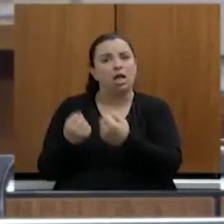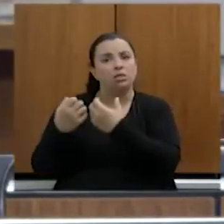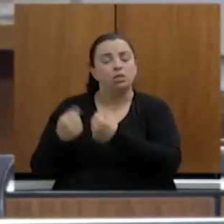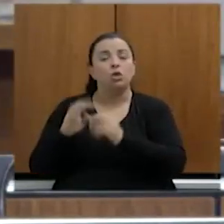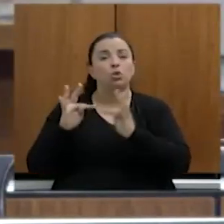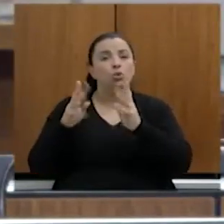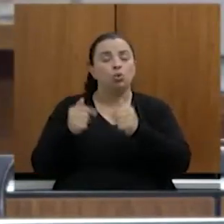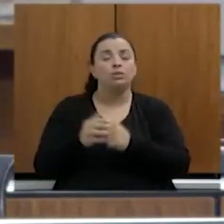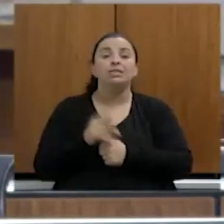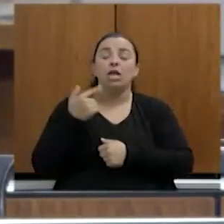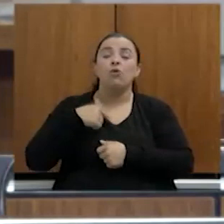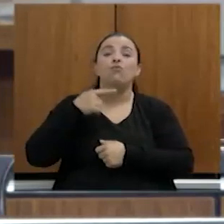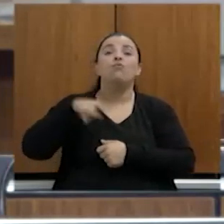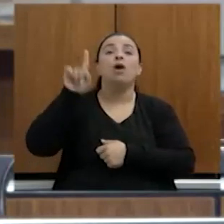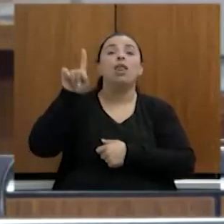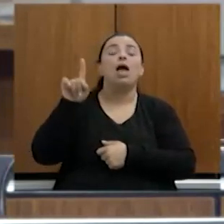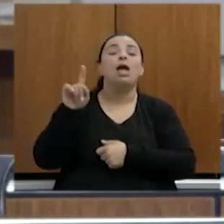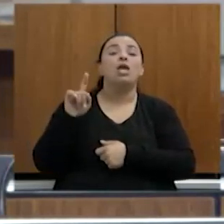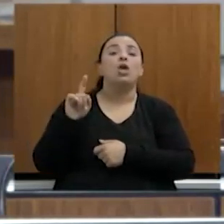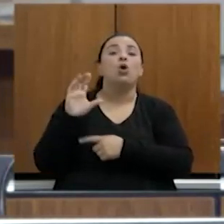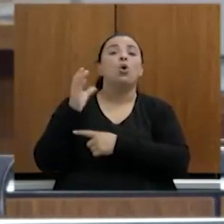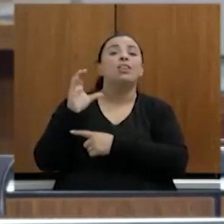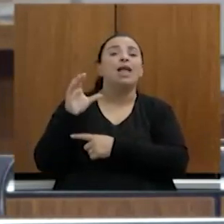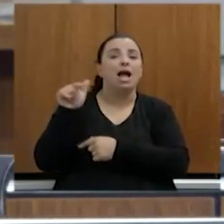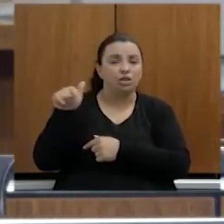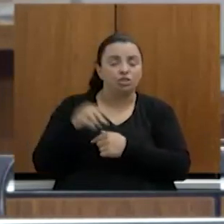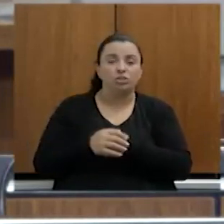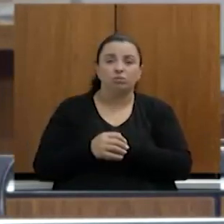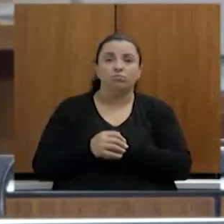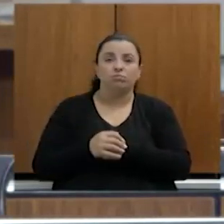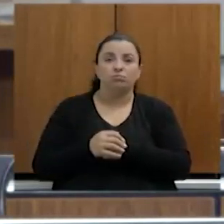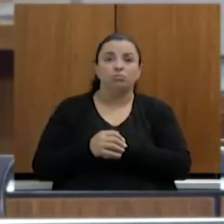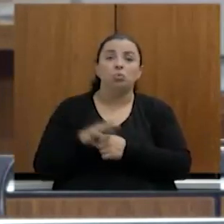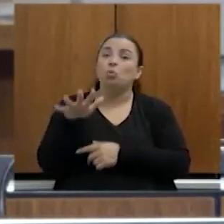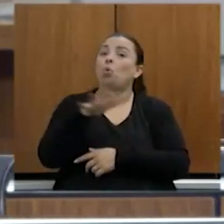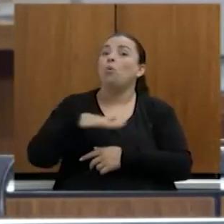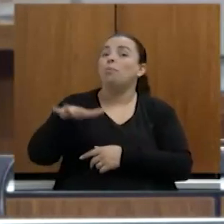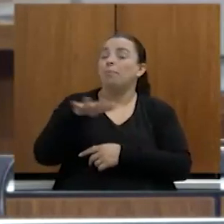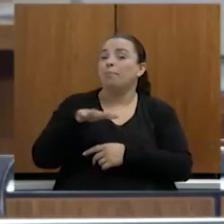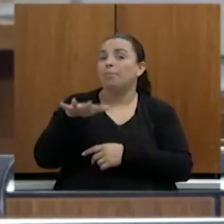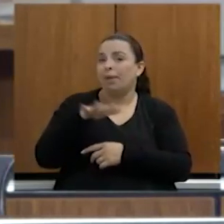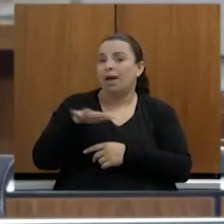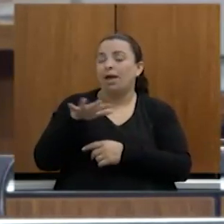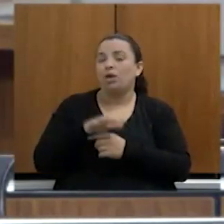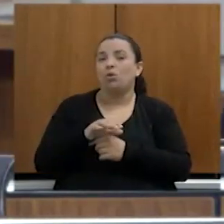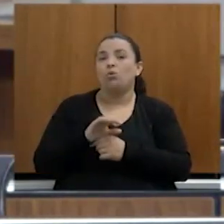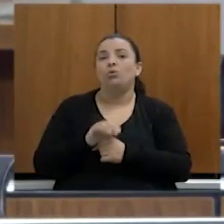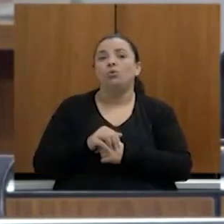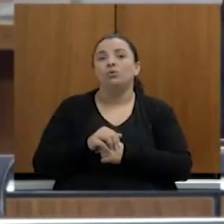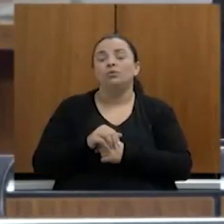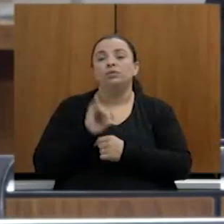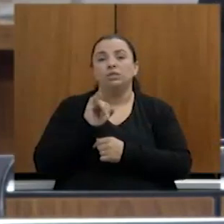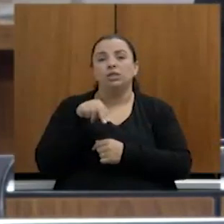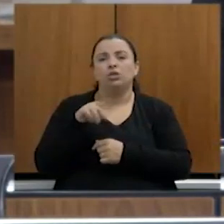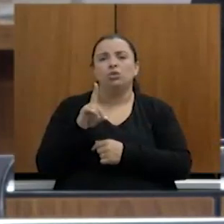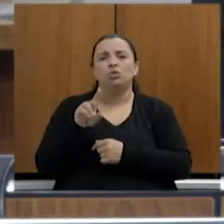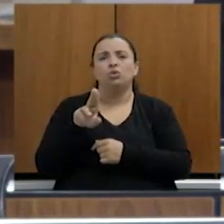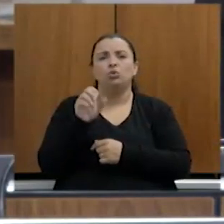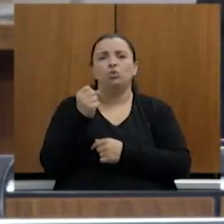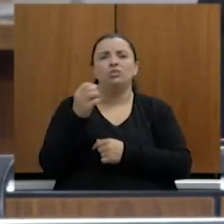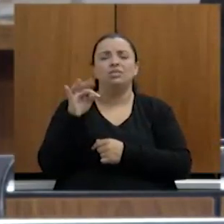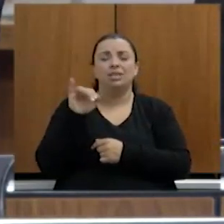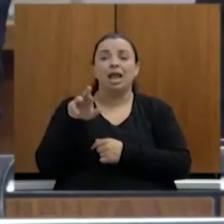imperiais em Contagem e vão dizer que eu diria que é o principal bairro que vai ser afetado pelo anel tem um